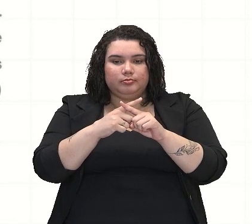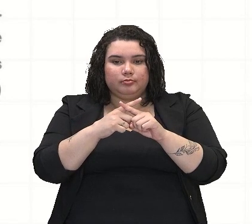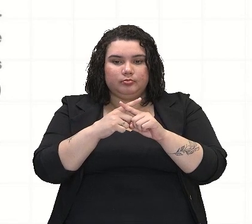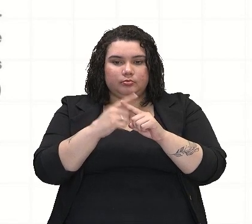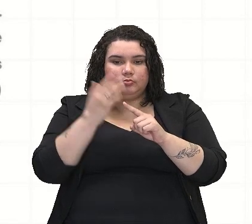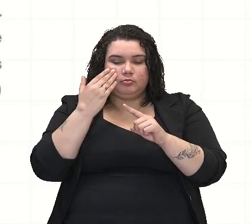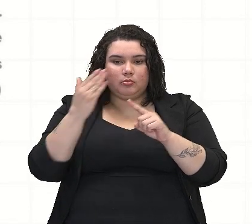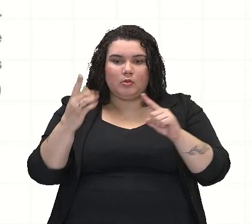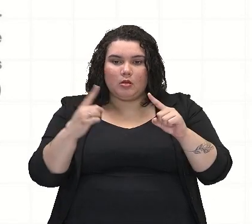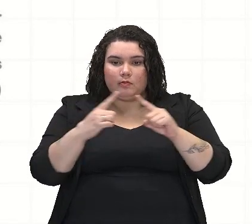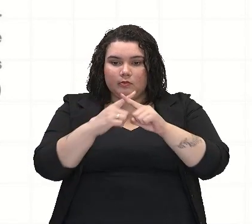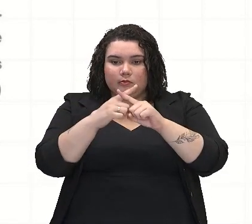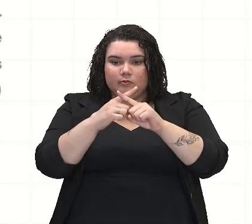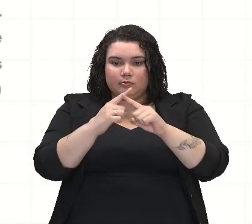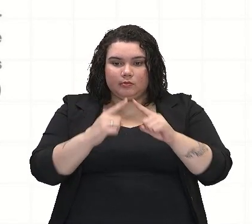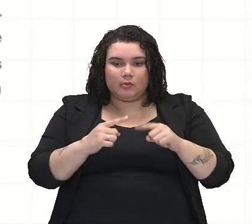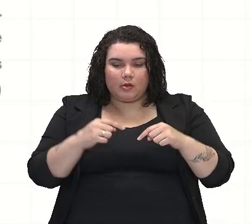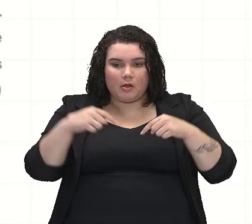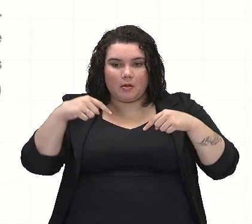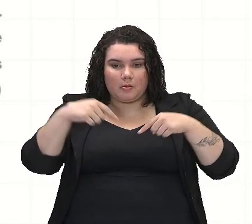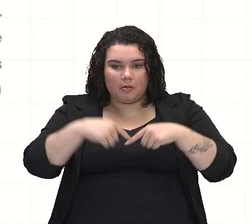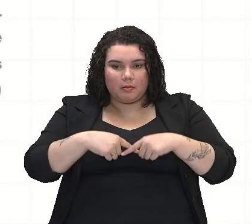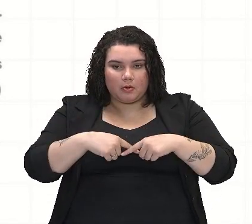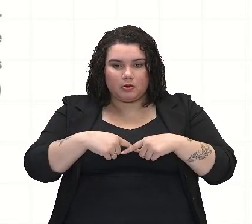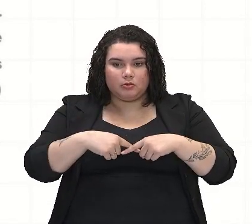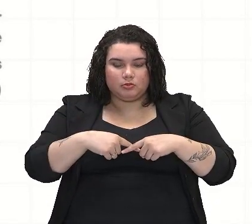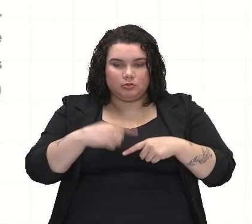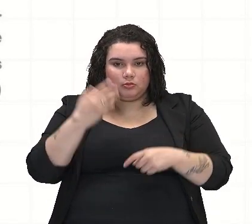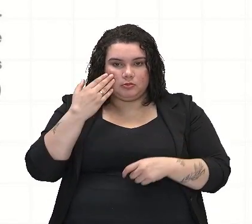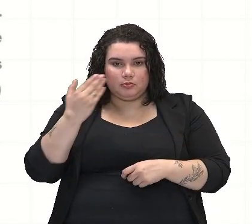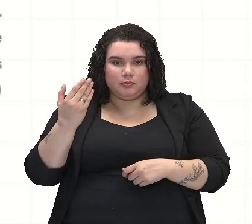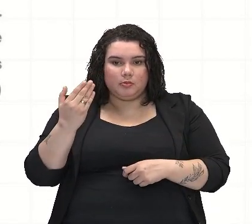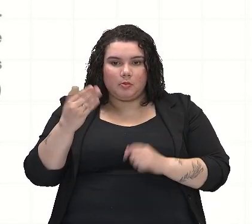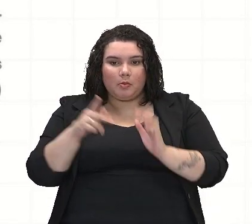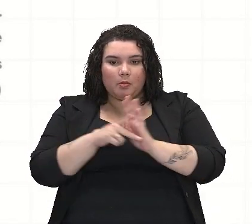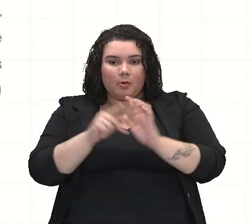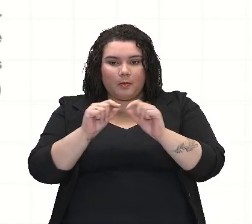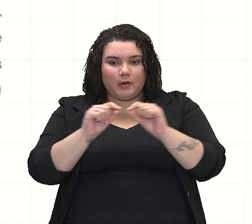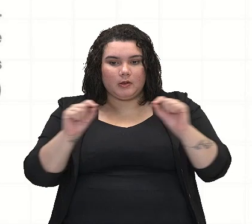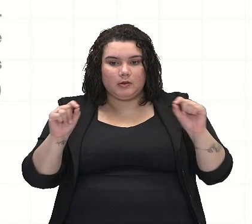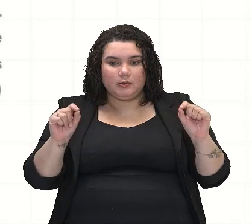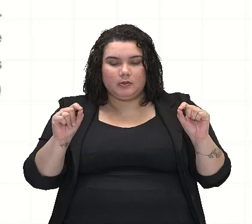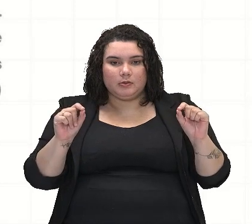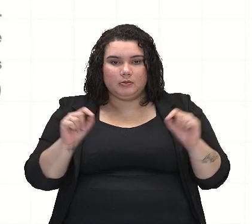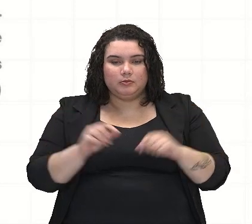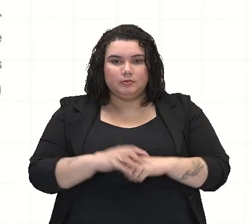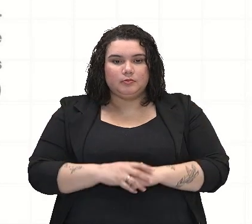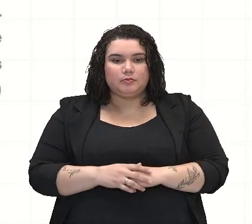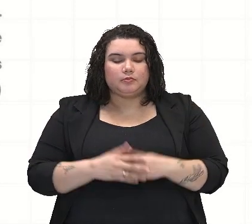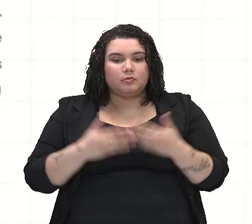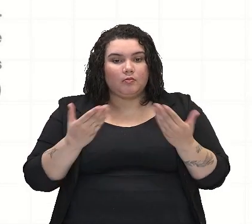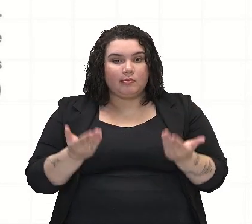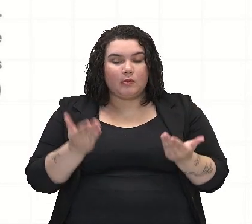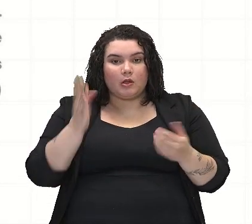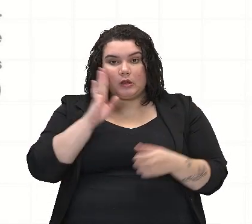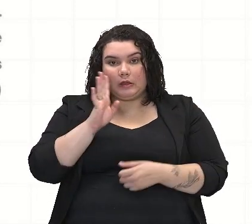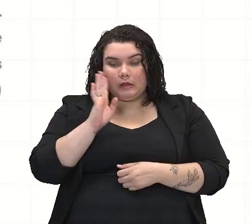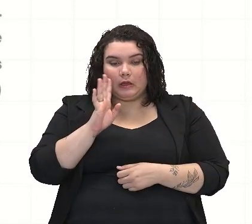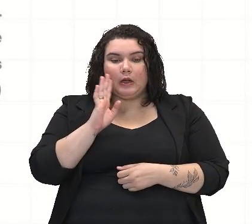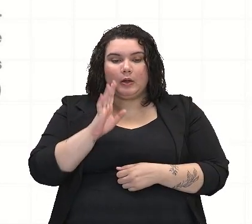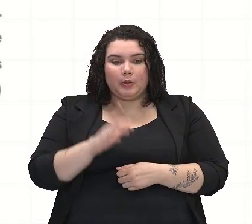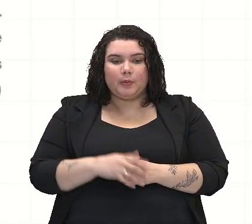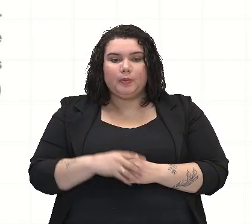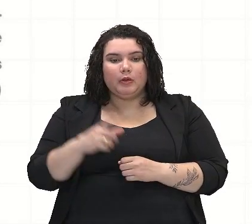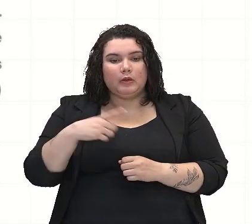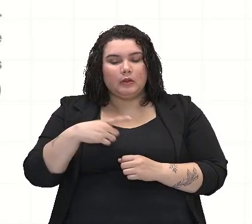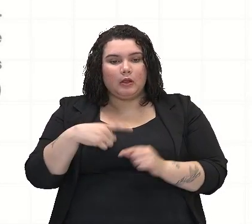Em dois pontos, um acima e outro abaixo do segmento de reta. E olha só que legal, nesses pontos podemos traçar